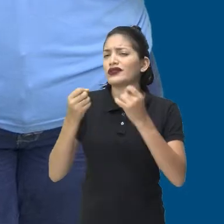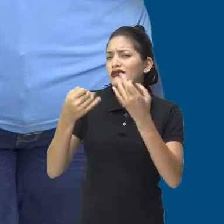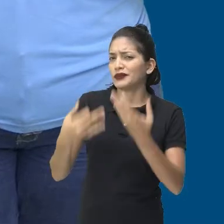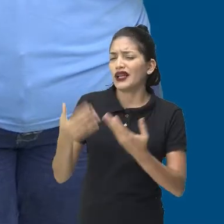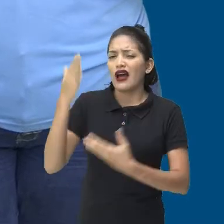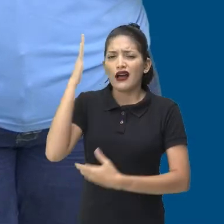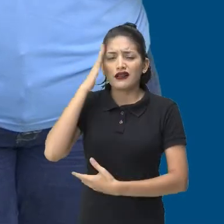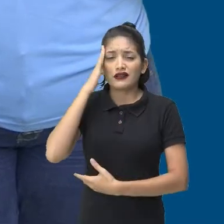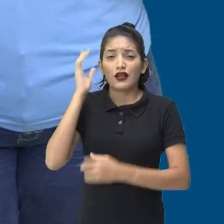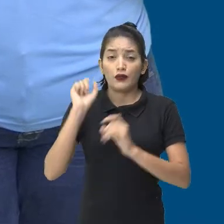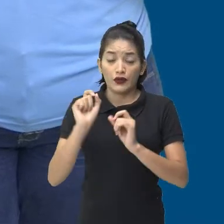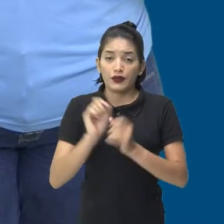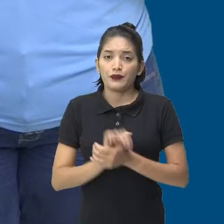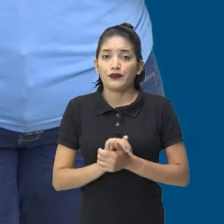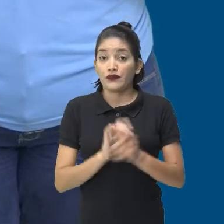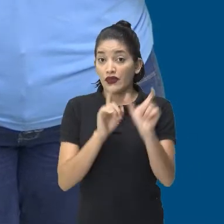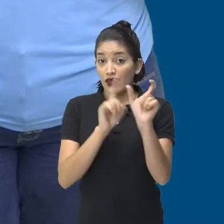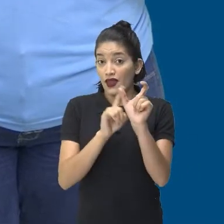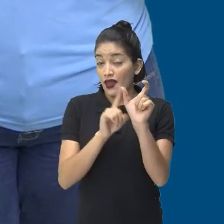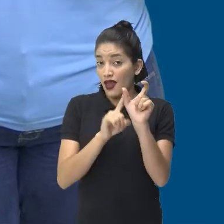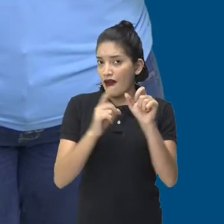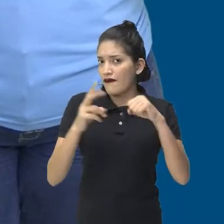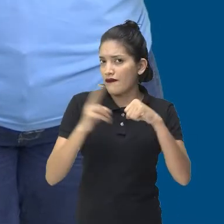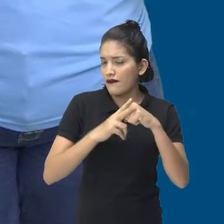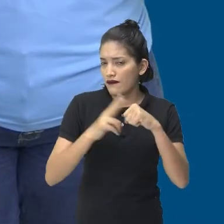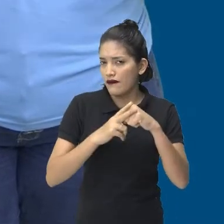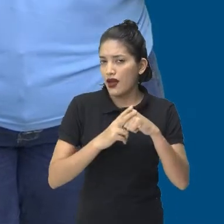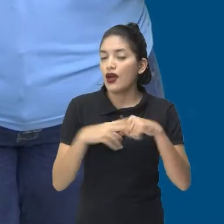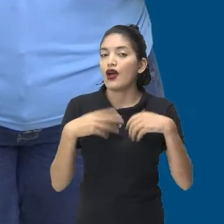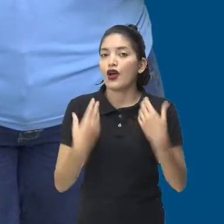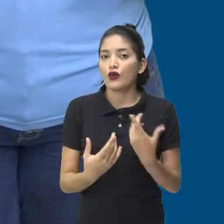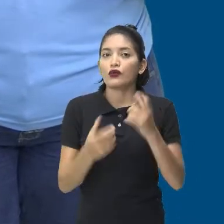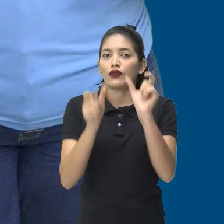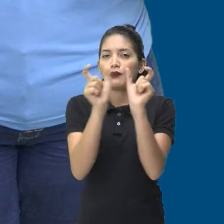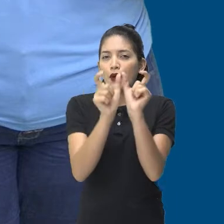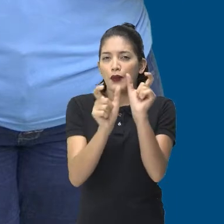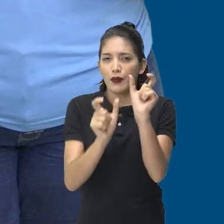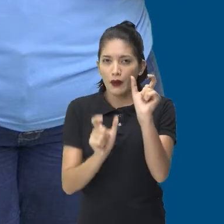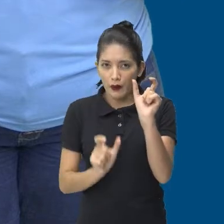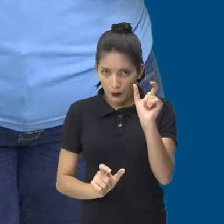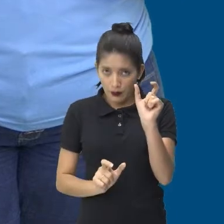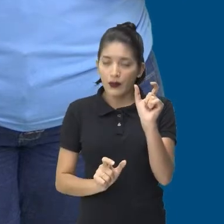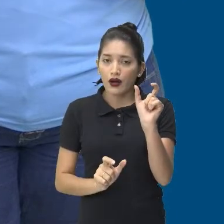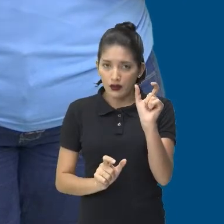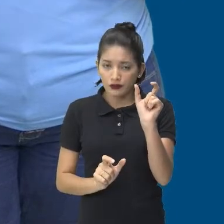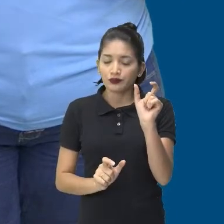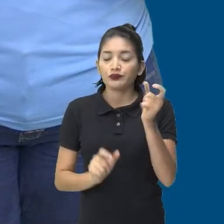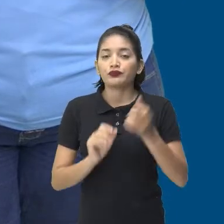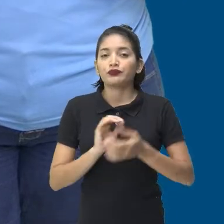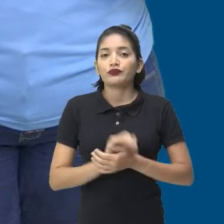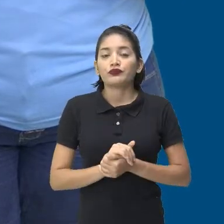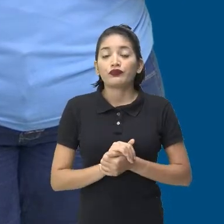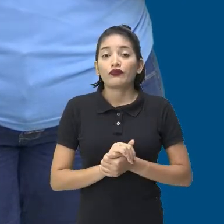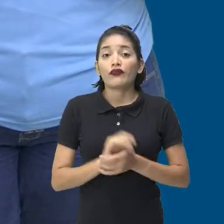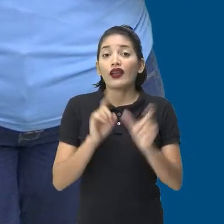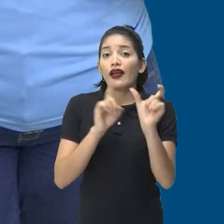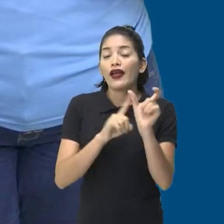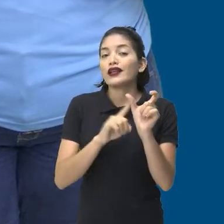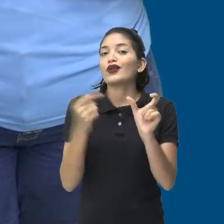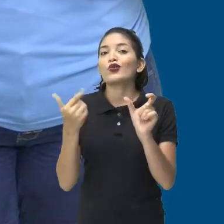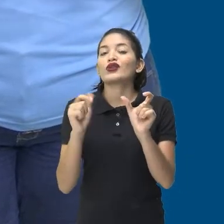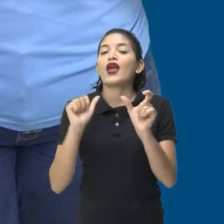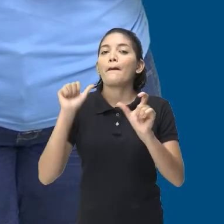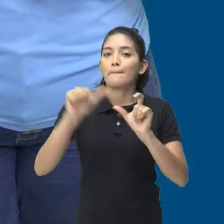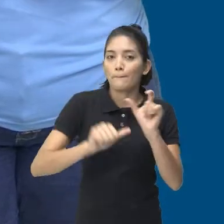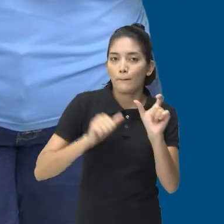já sabe que são aqueles verbos que quando vamos conjugar, né, conjugá-los, eles não